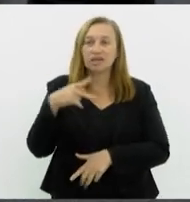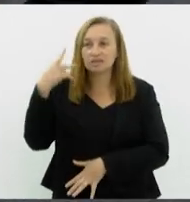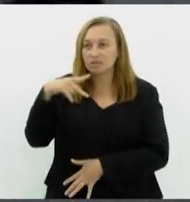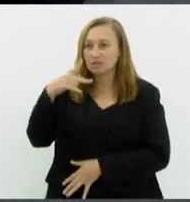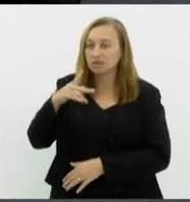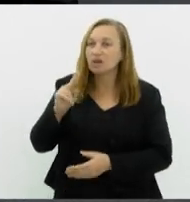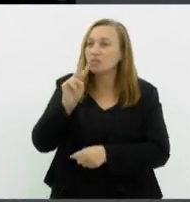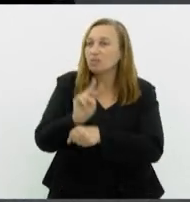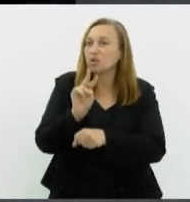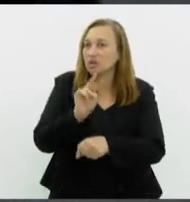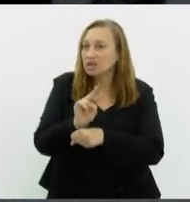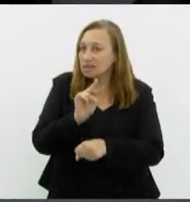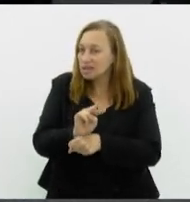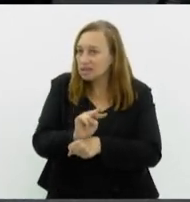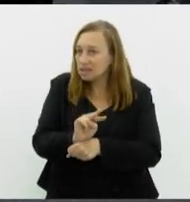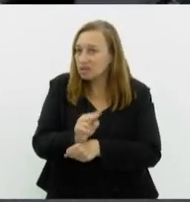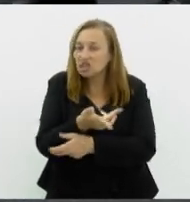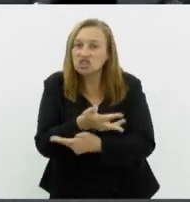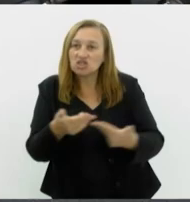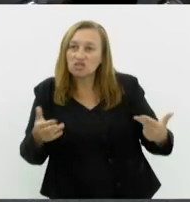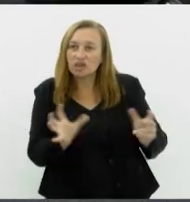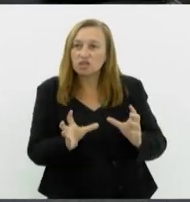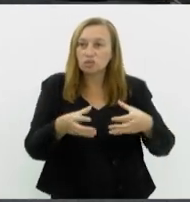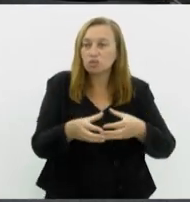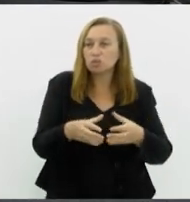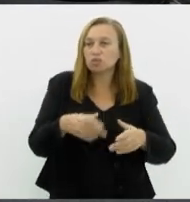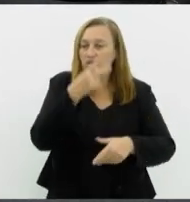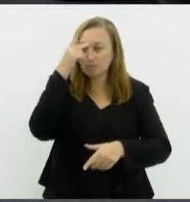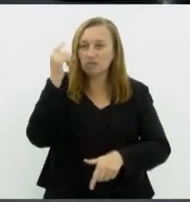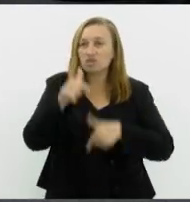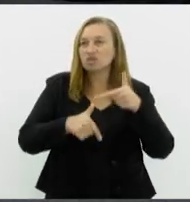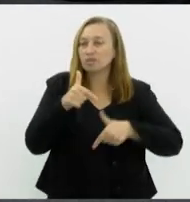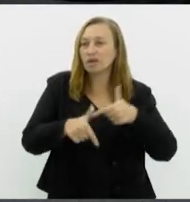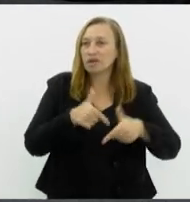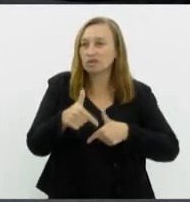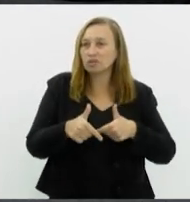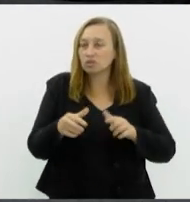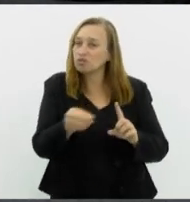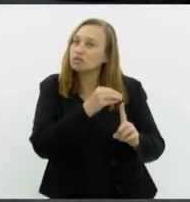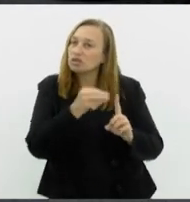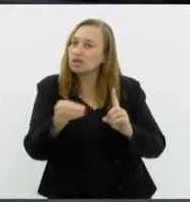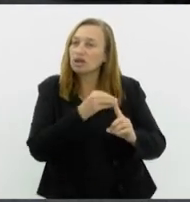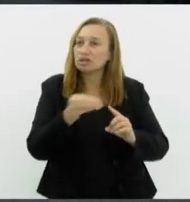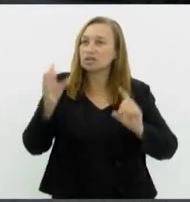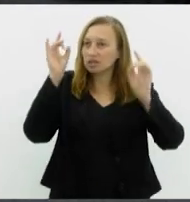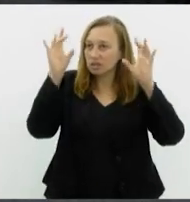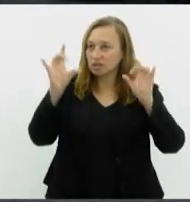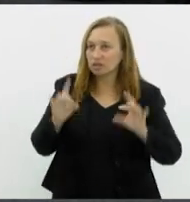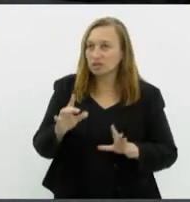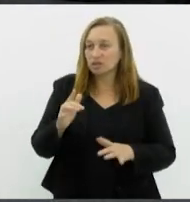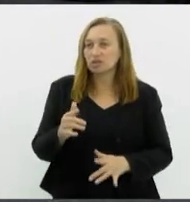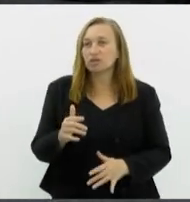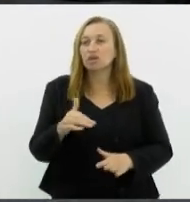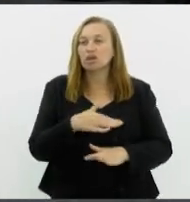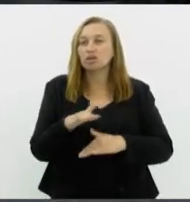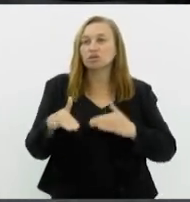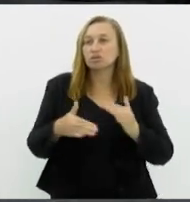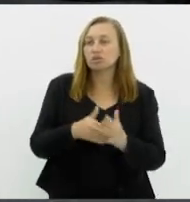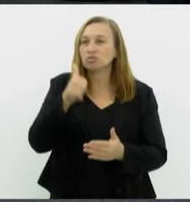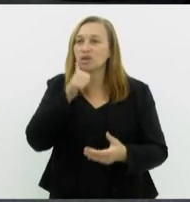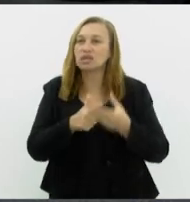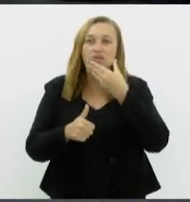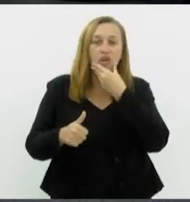a proteção a diversas categorias de trabalhadoras e trabalhadores vulneráveis, especialmente as e os entregadores